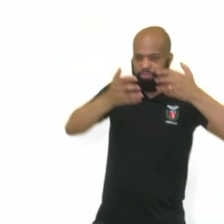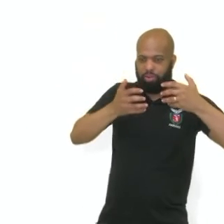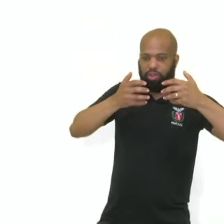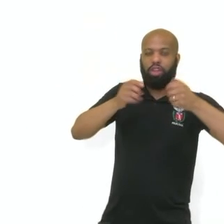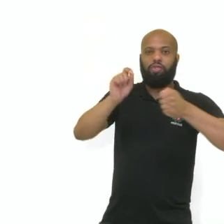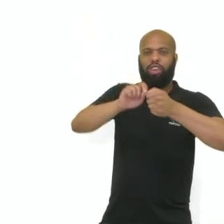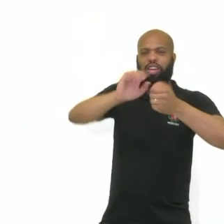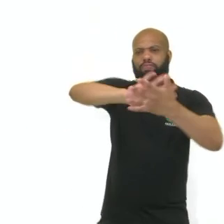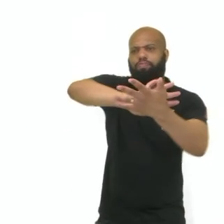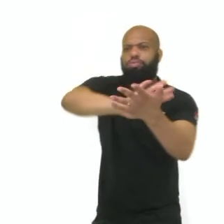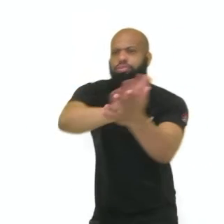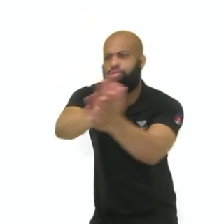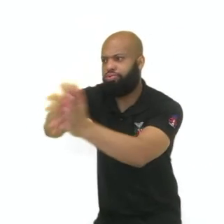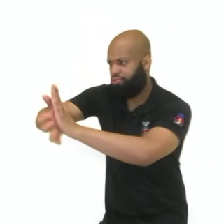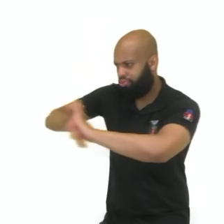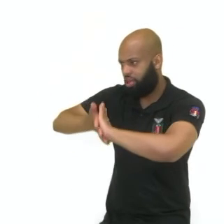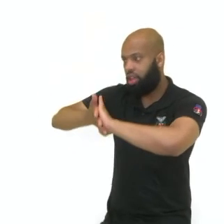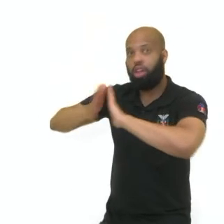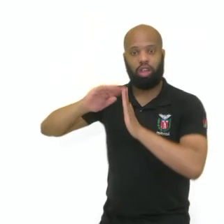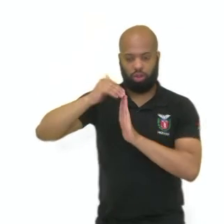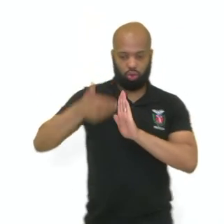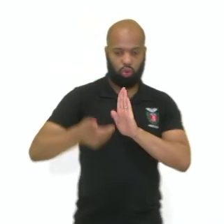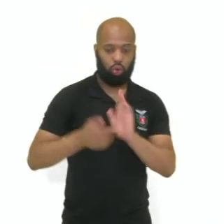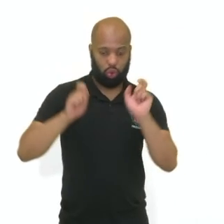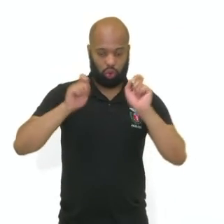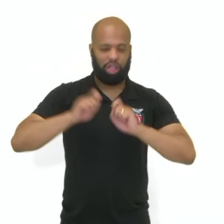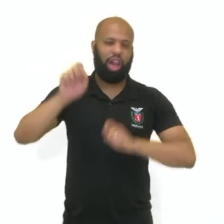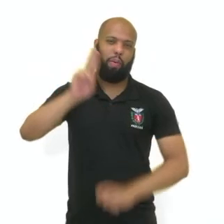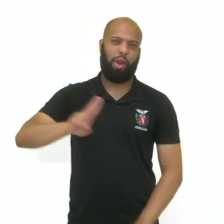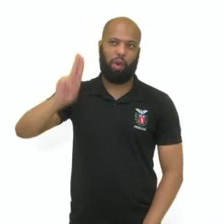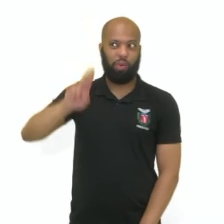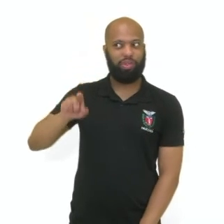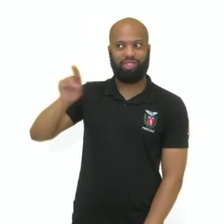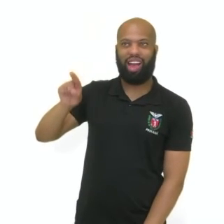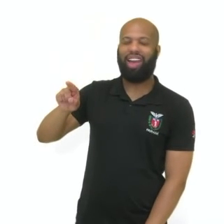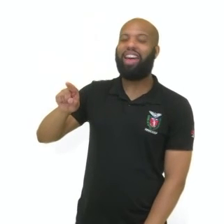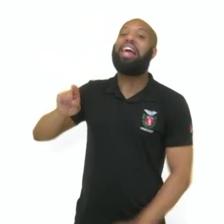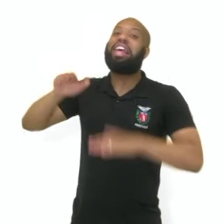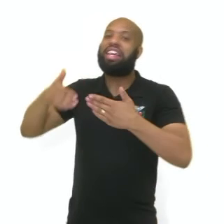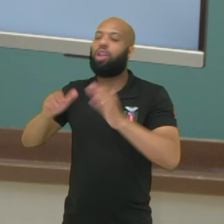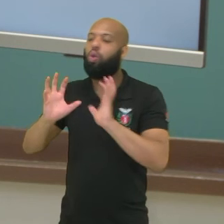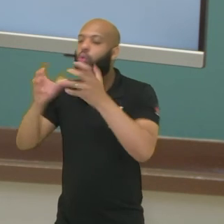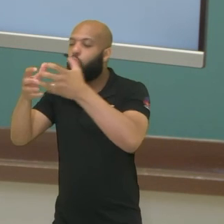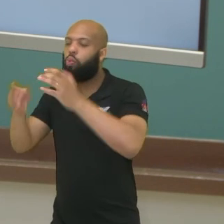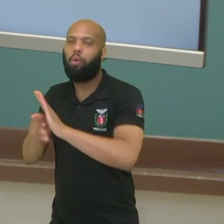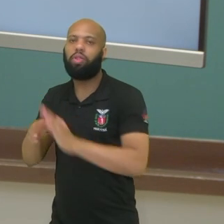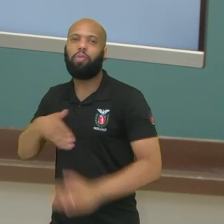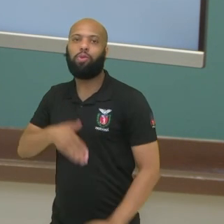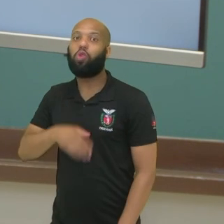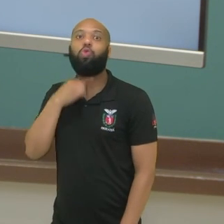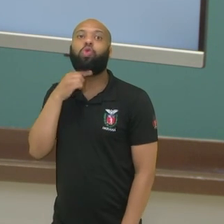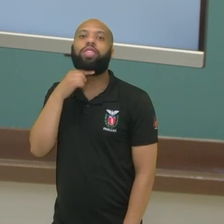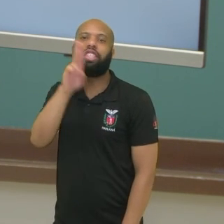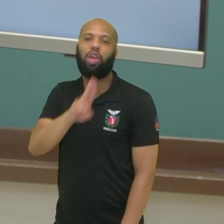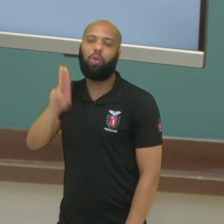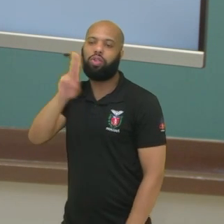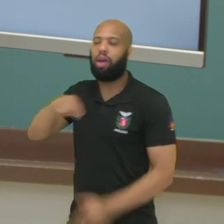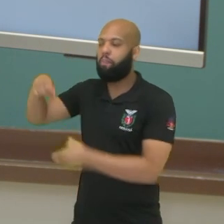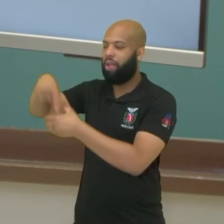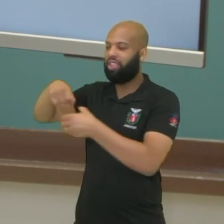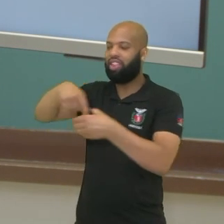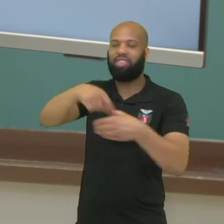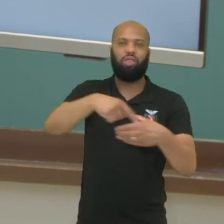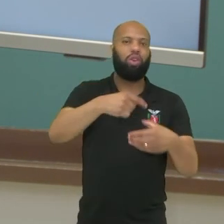eles destruíam tudo que pudesse ser utilizado pelo exército de Napoleão Bonaparte, como, por exemplo, plantações. Se eles não